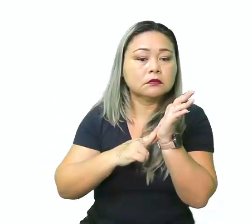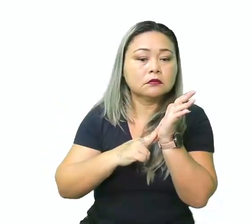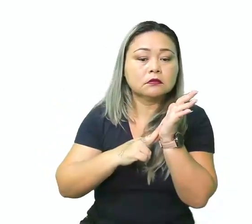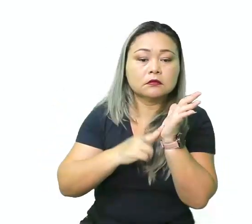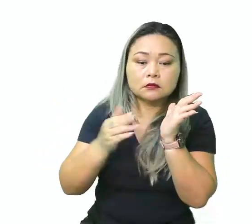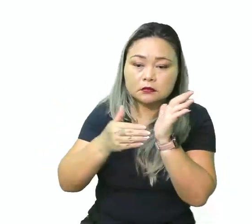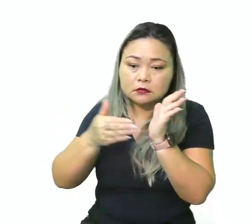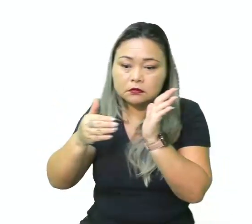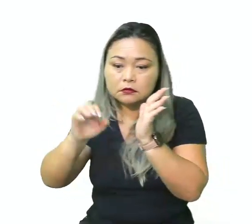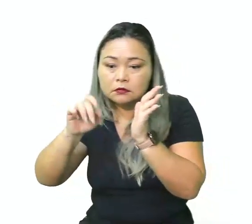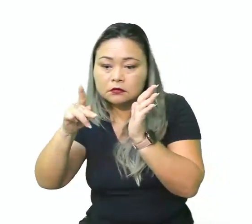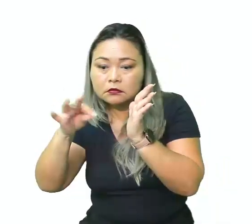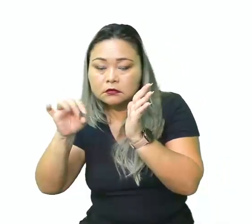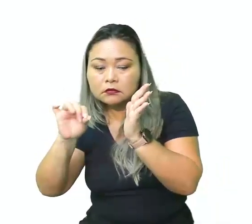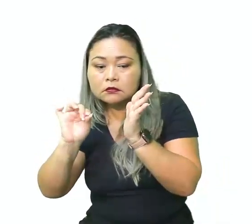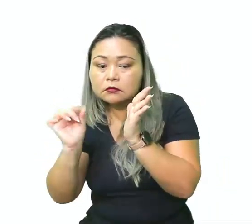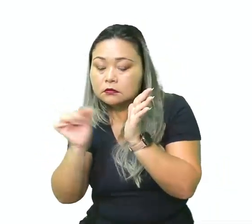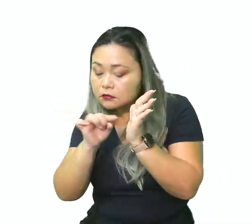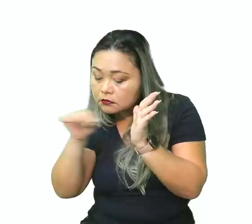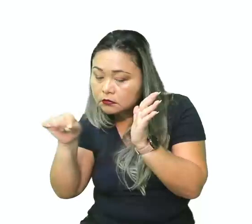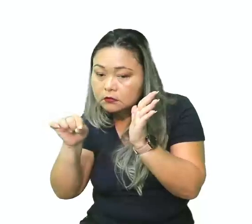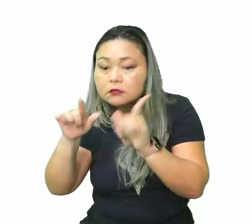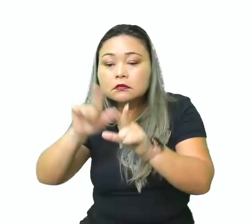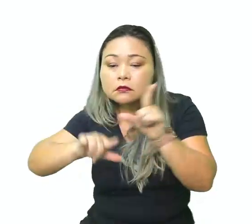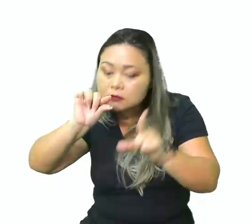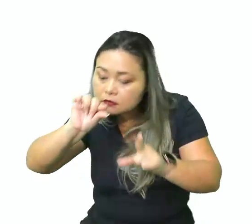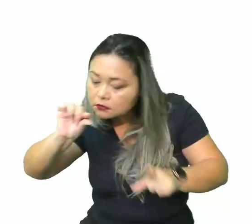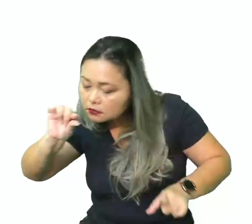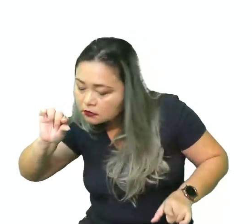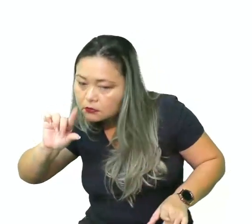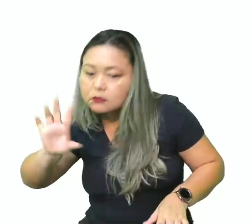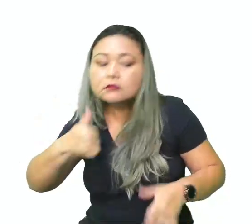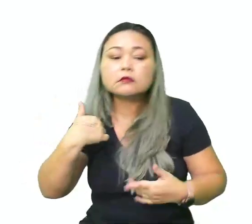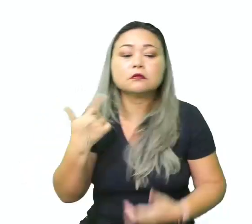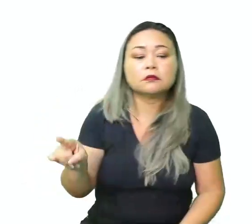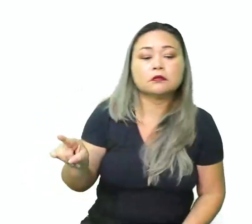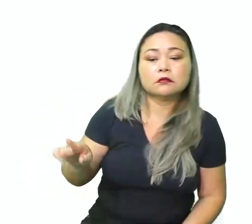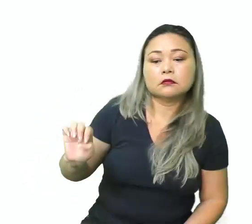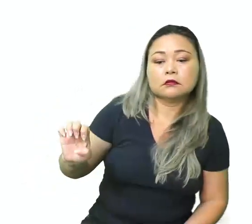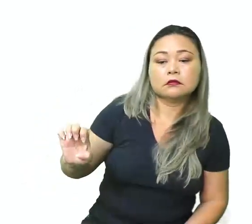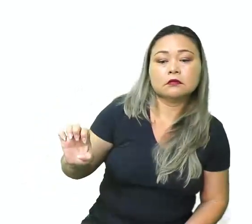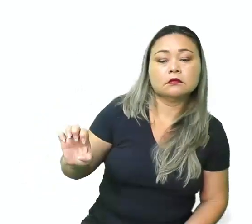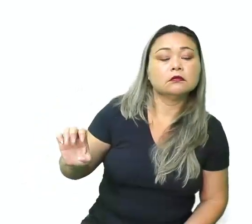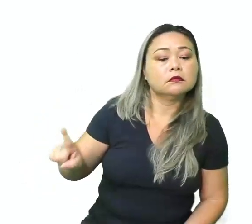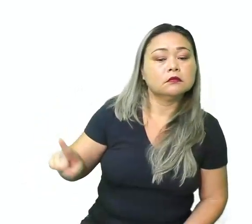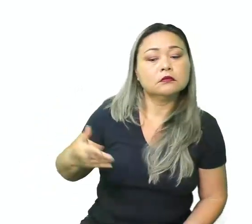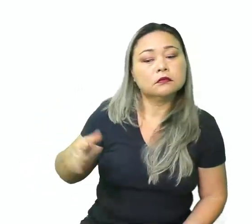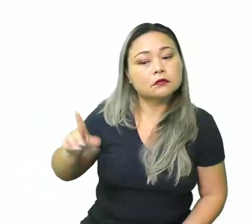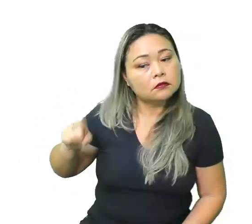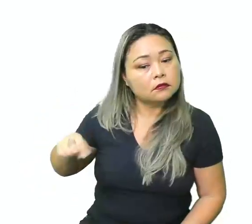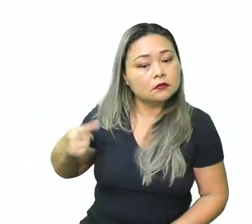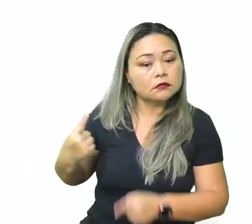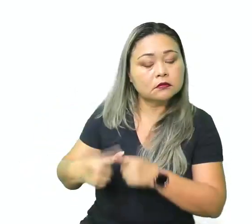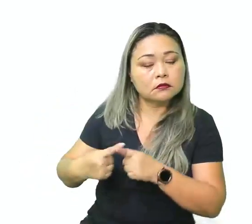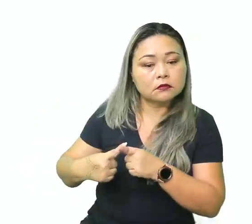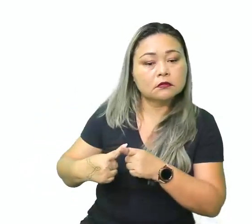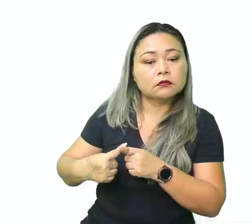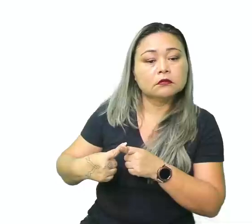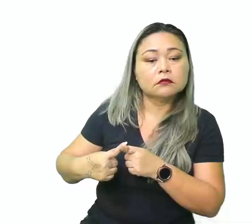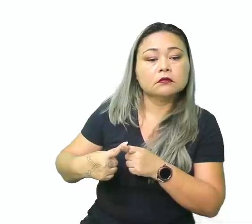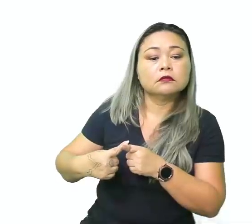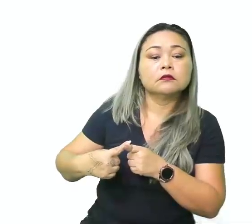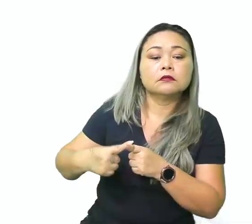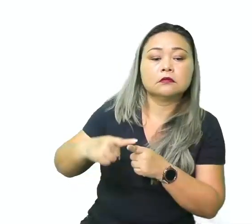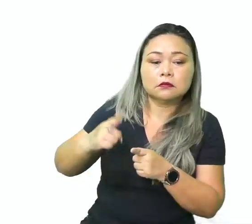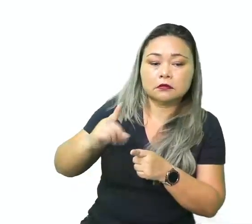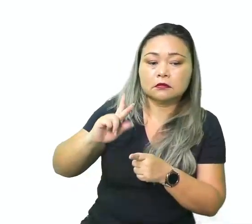o epíteto todo em minúsculo. E aí você já descarta o pica-pau. Por quê?